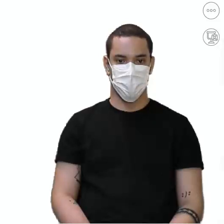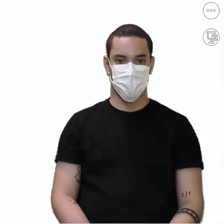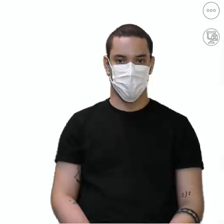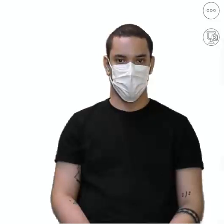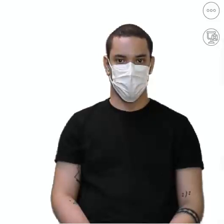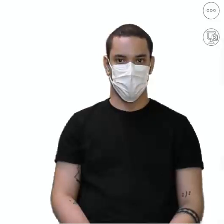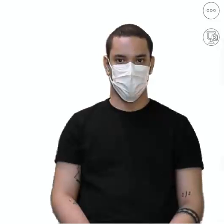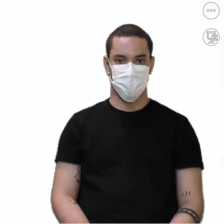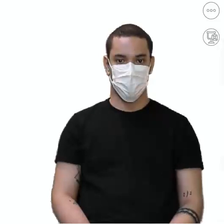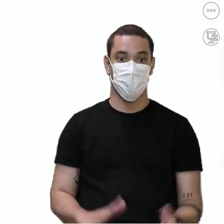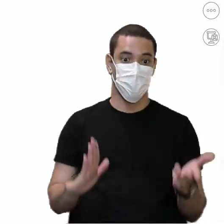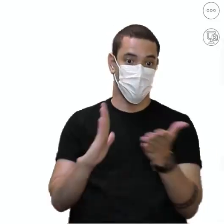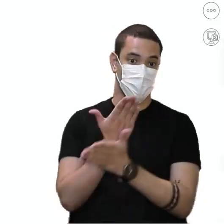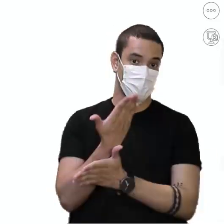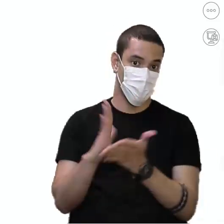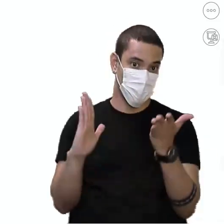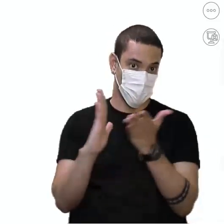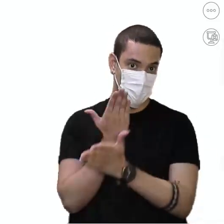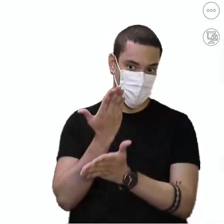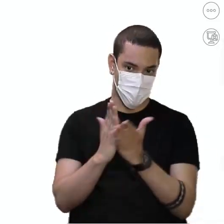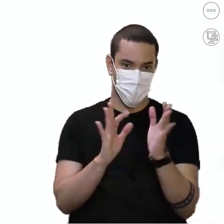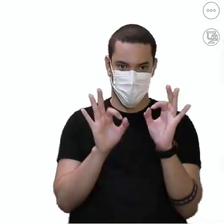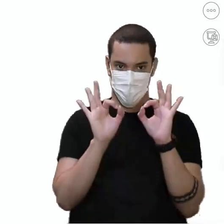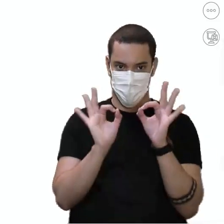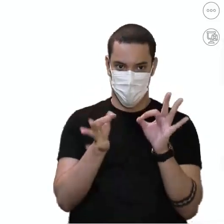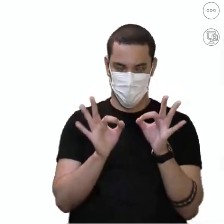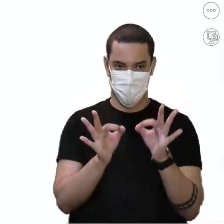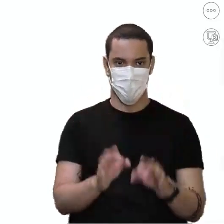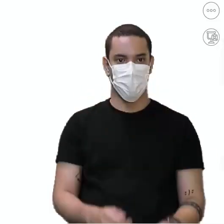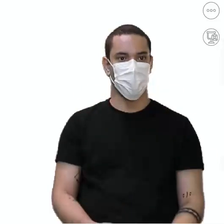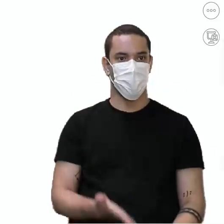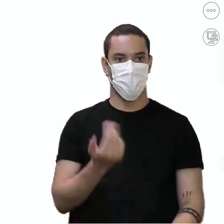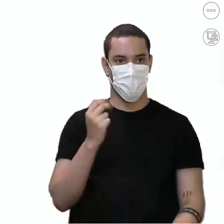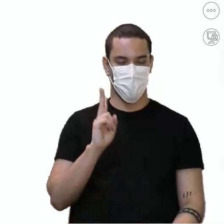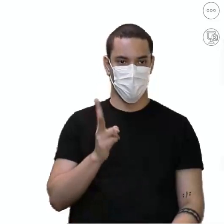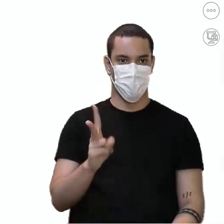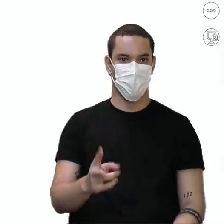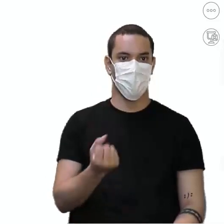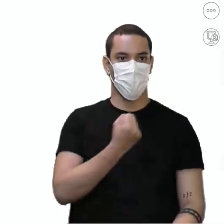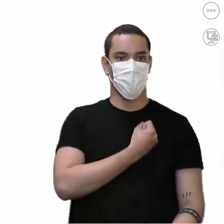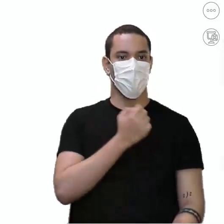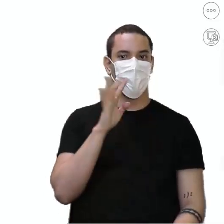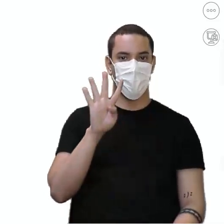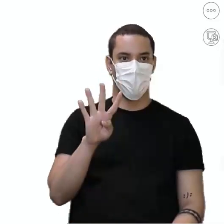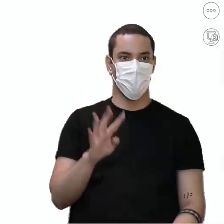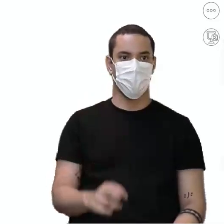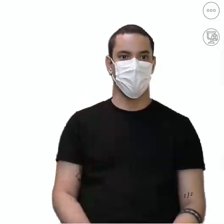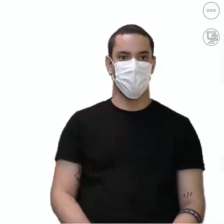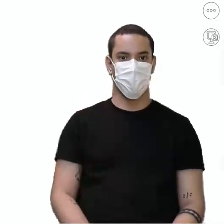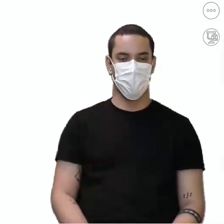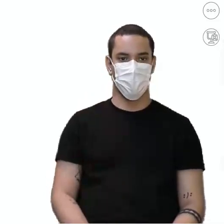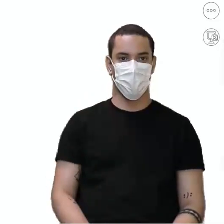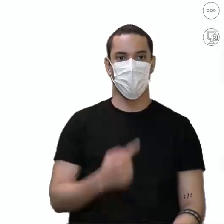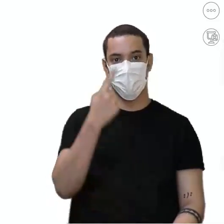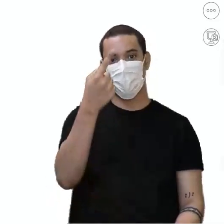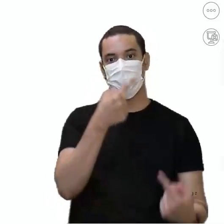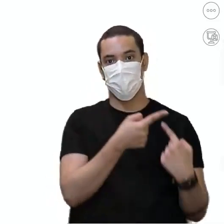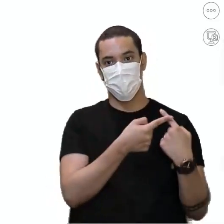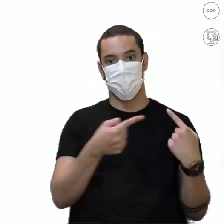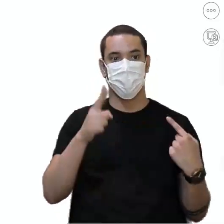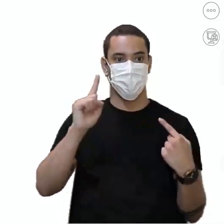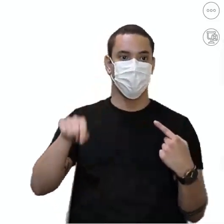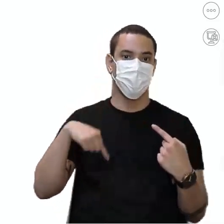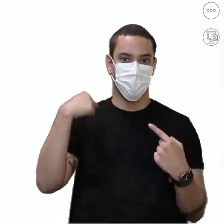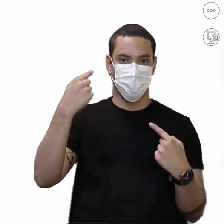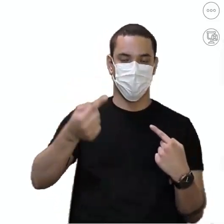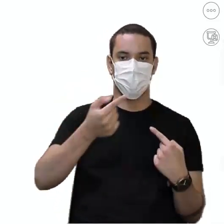times. Algumas vezes. Muito bem? Vamos seguir. Número 4. Uma semana